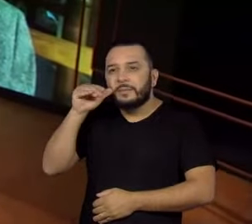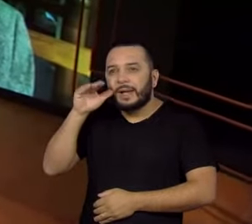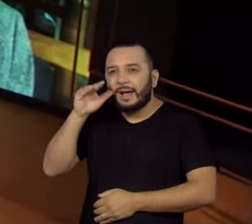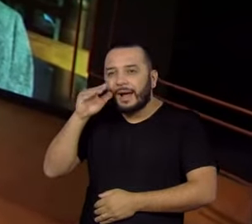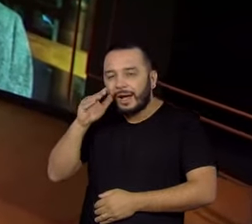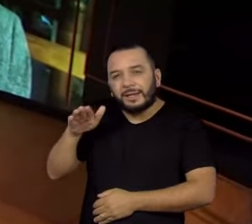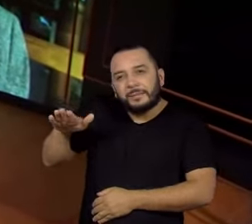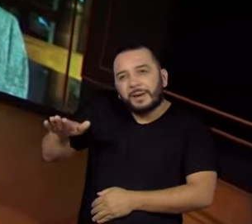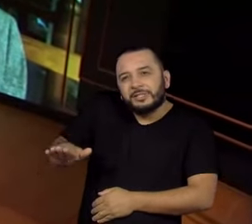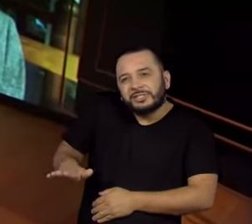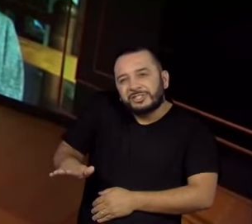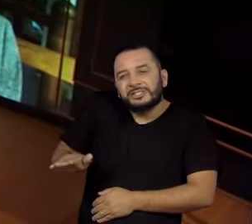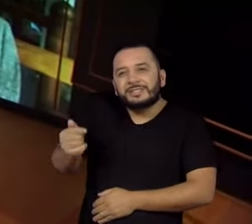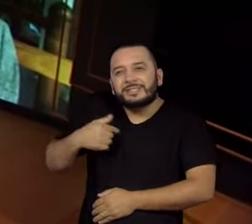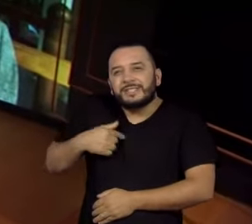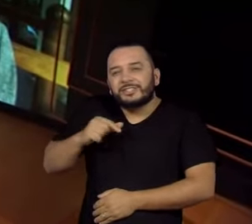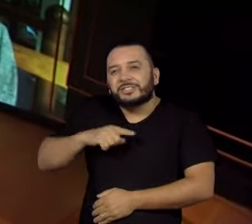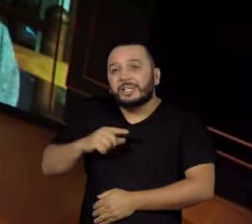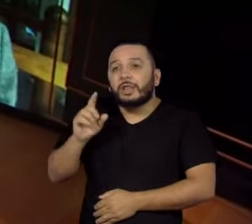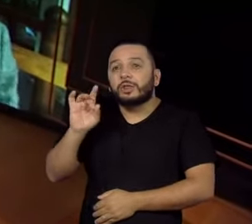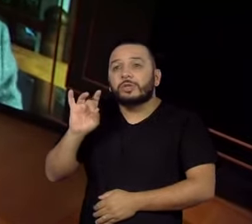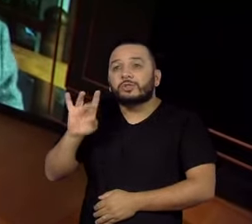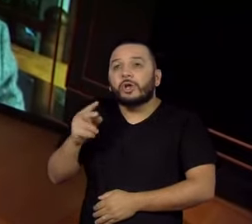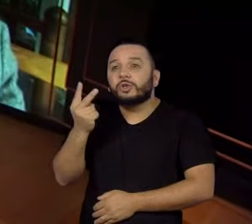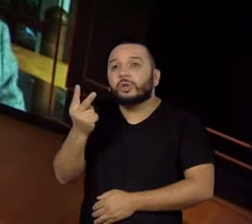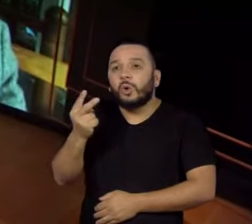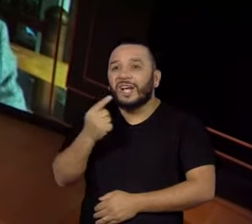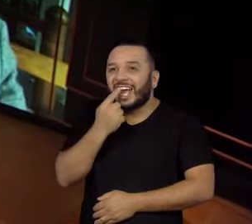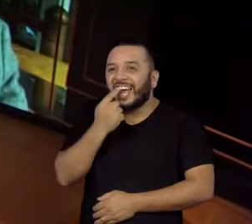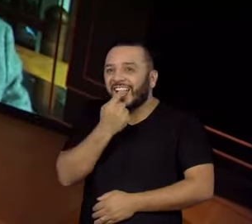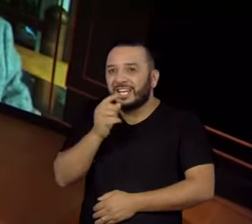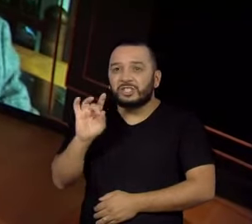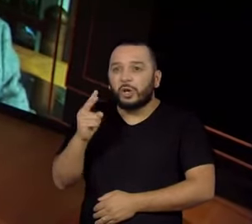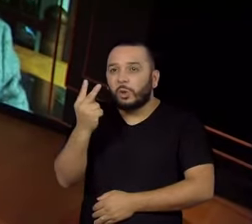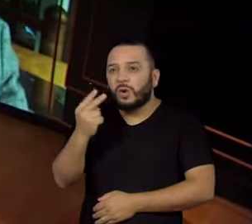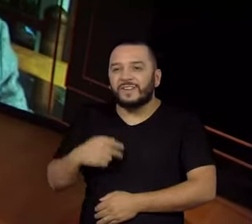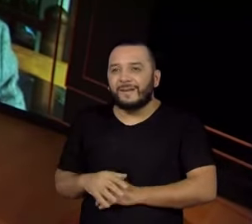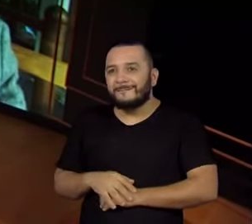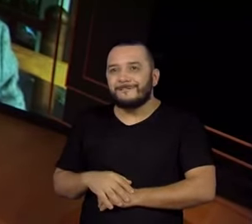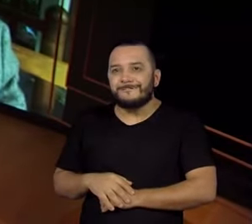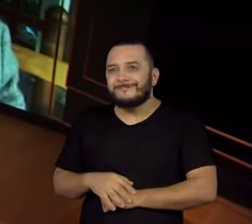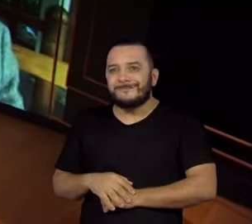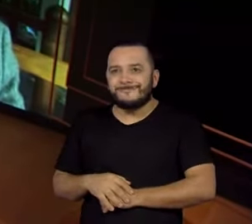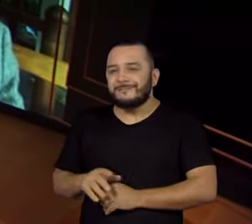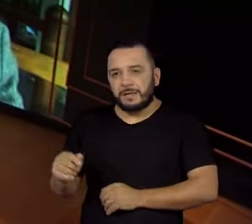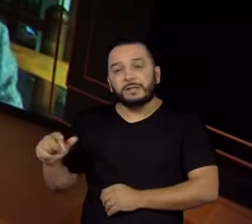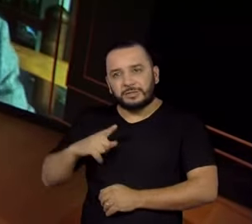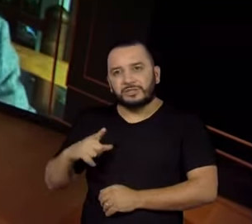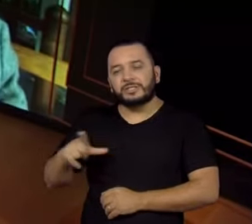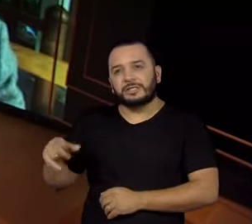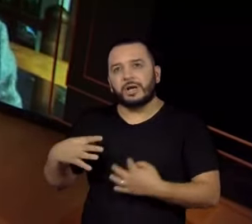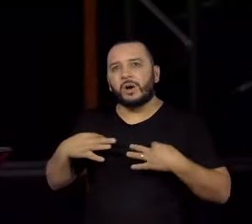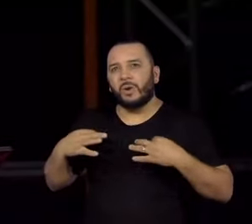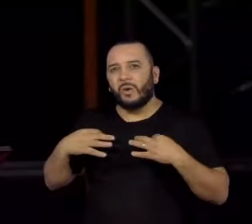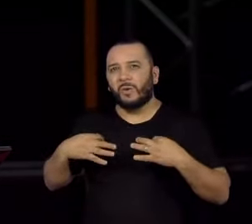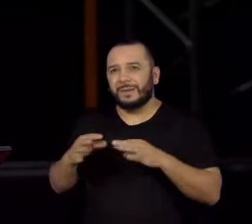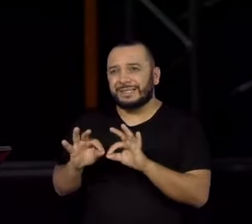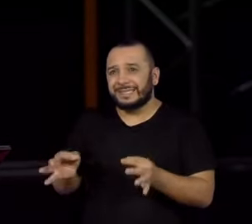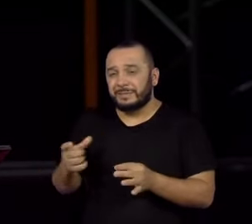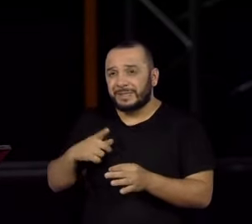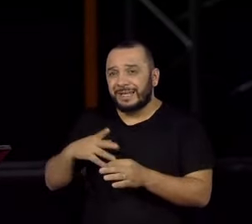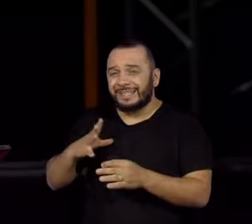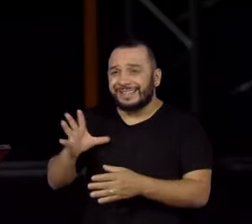na boca. E ela trouxe lá numa mochila algumas coisinhas dela, lá, umas roupinhas michurucas e tal. E lá dentro tinha um